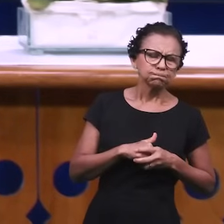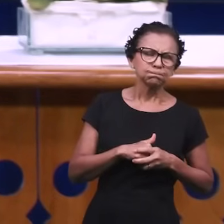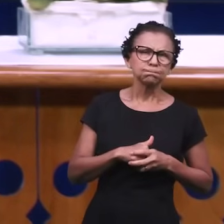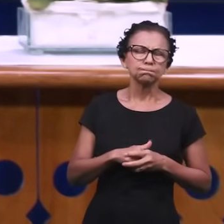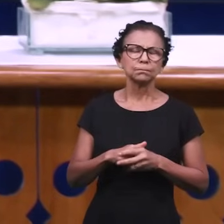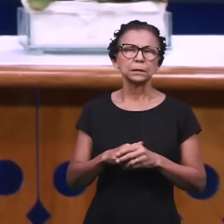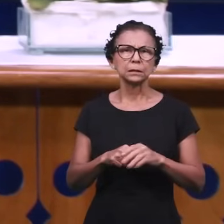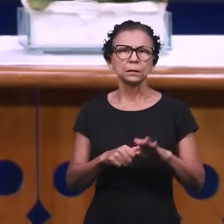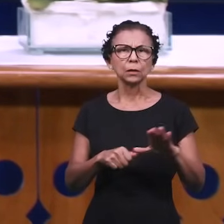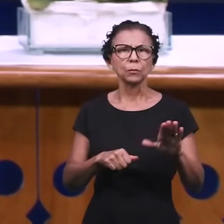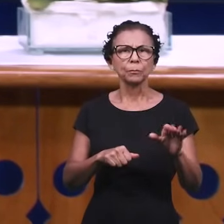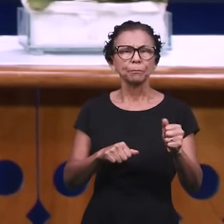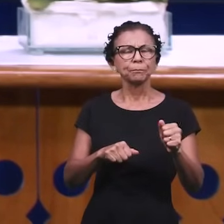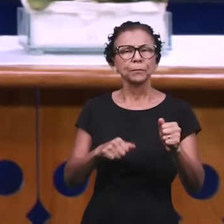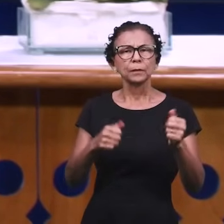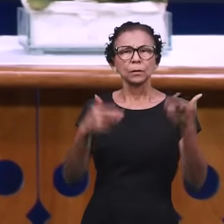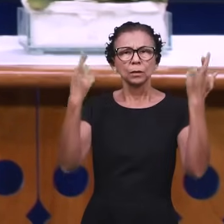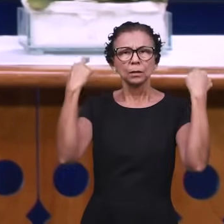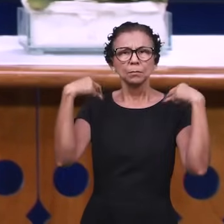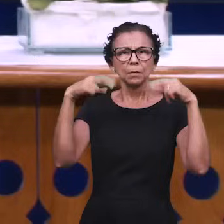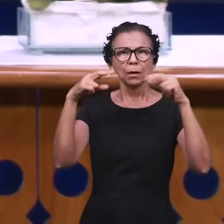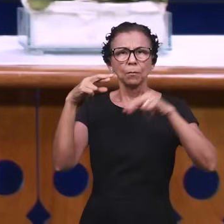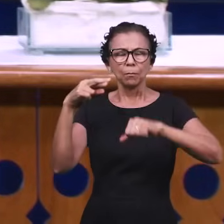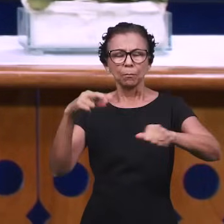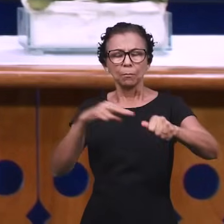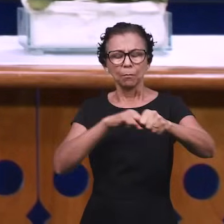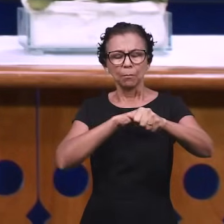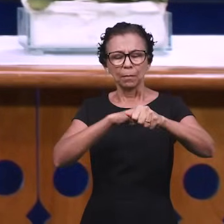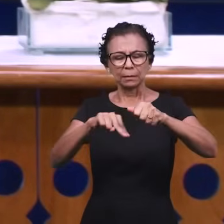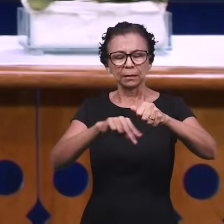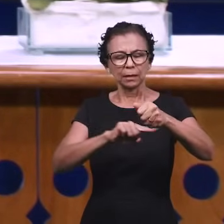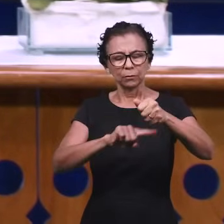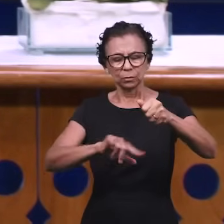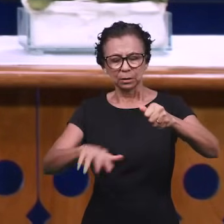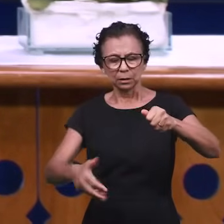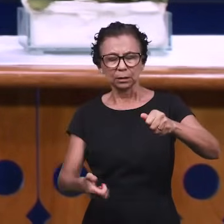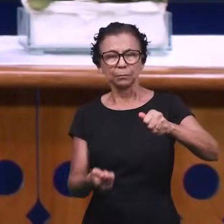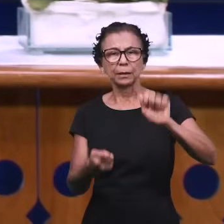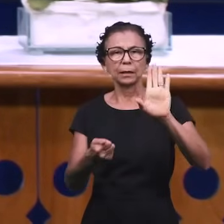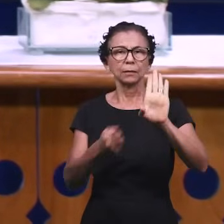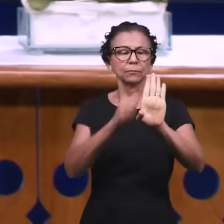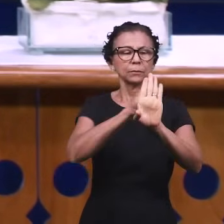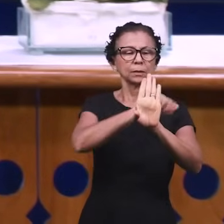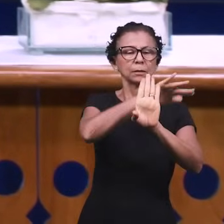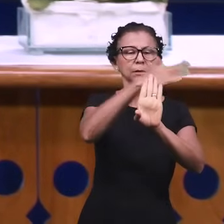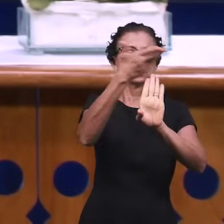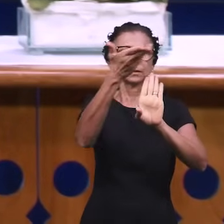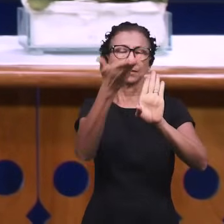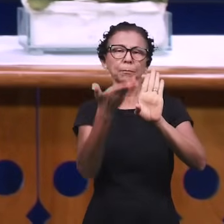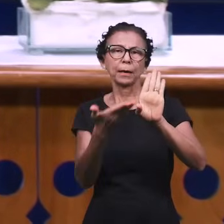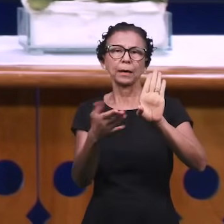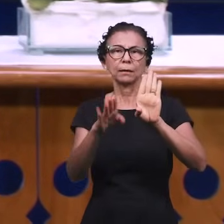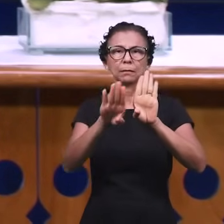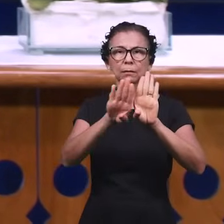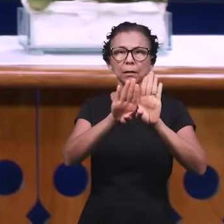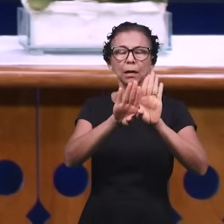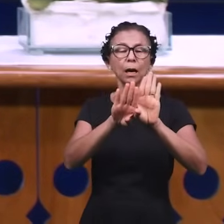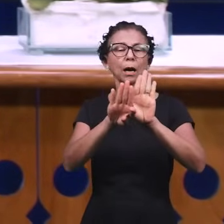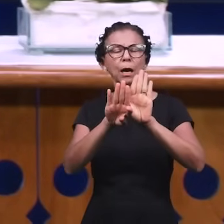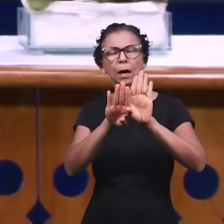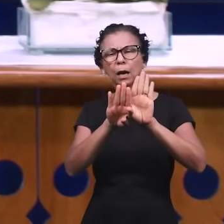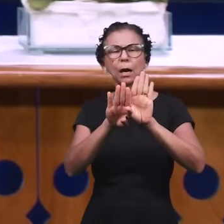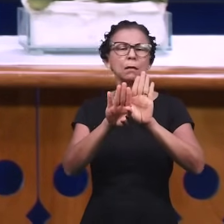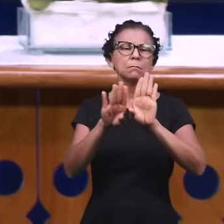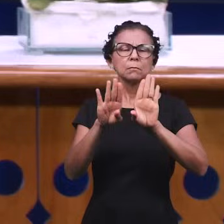morreu foi o cordeiro, tipo do Senhor Jesus, que deu a vida. O Senhor substituiu a vida